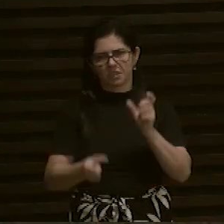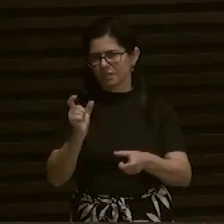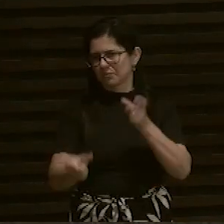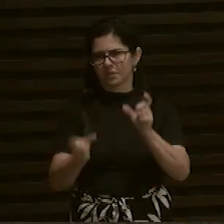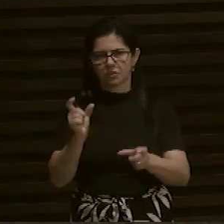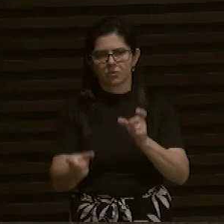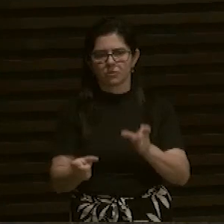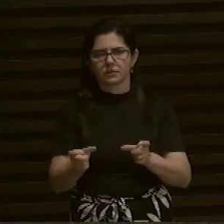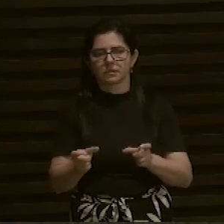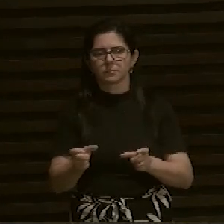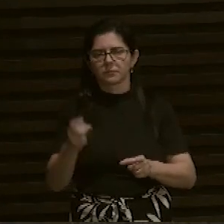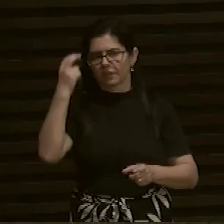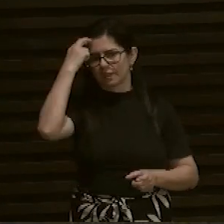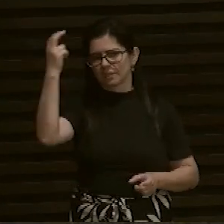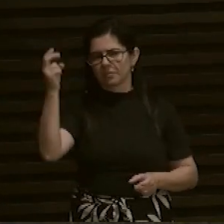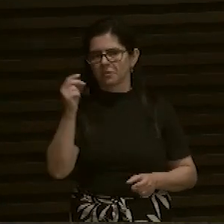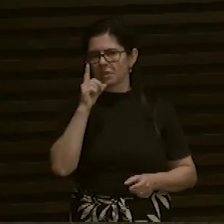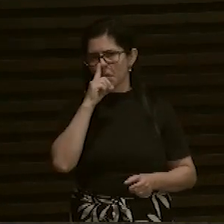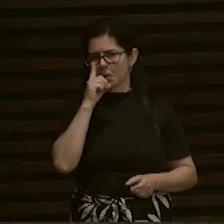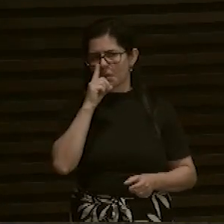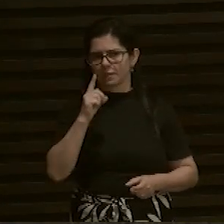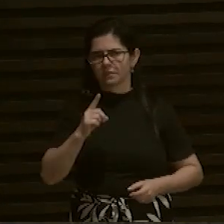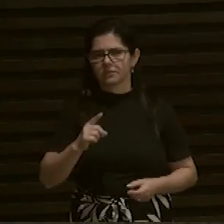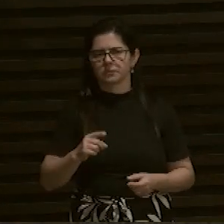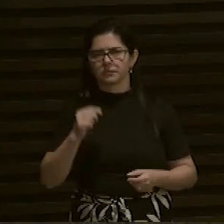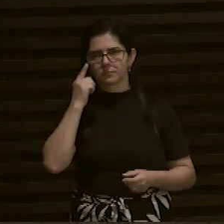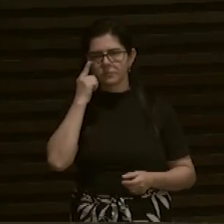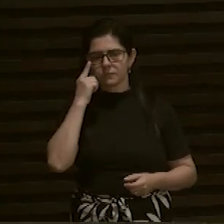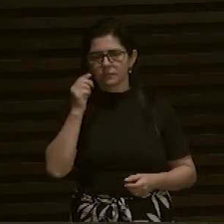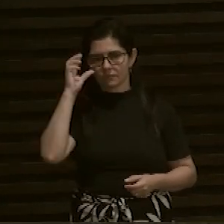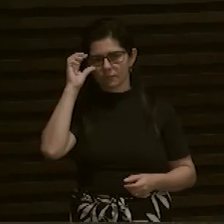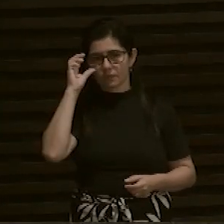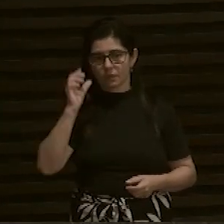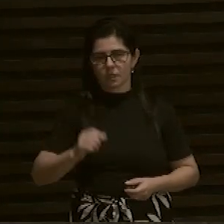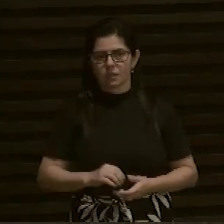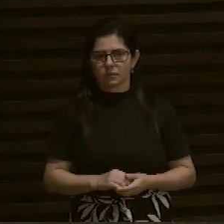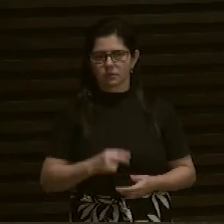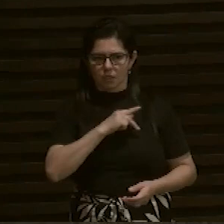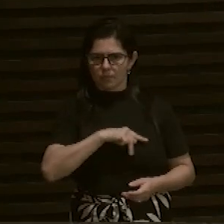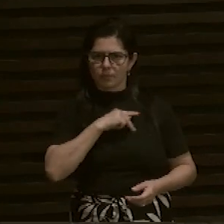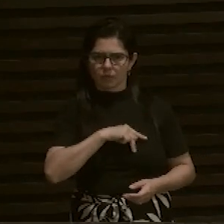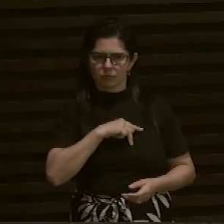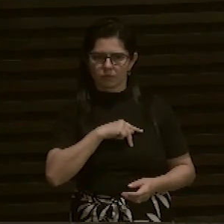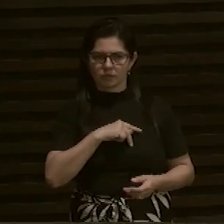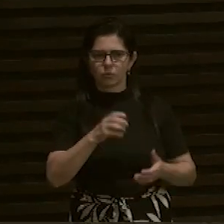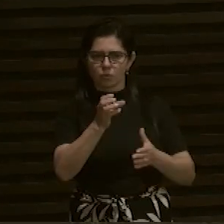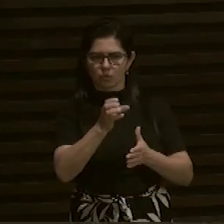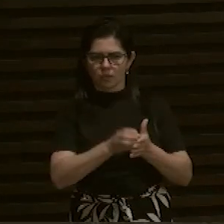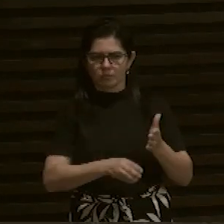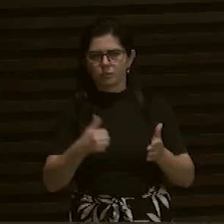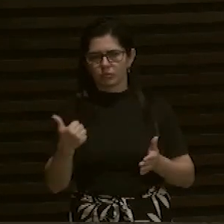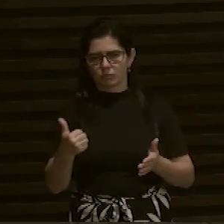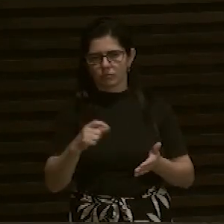época. Estavam considerando como algo superior, porém, ainda assim, humano. Paulo aborda isso do capítulo 1, verso